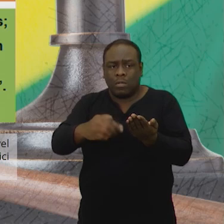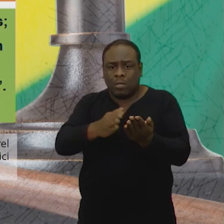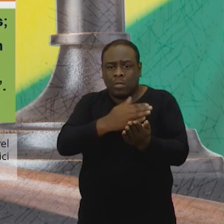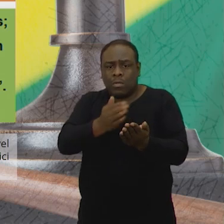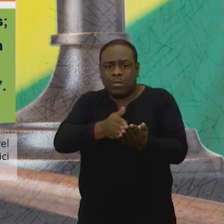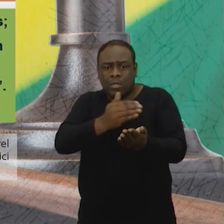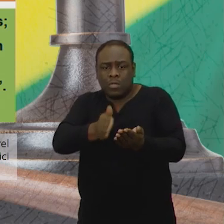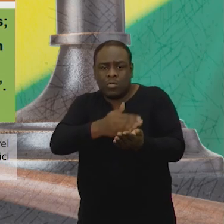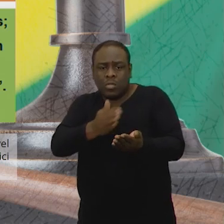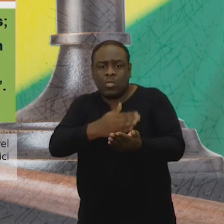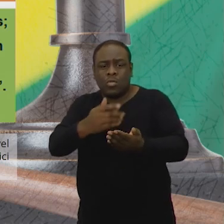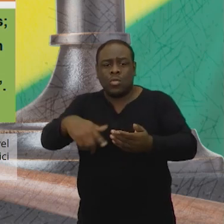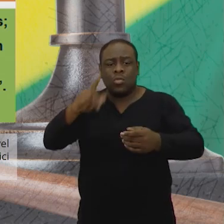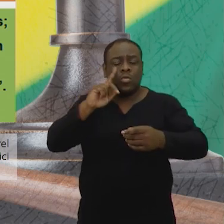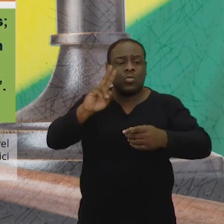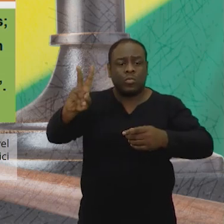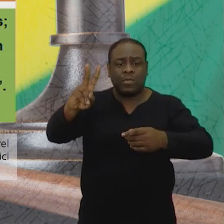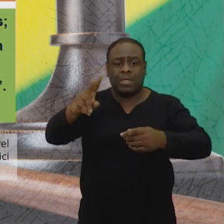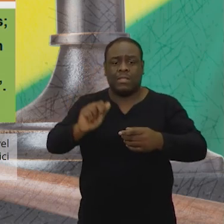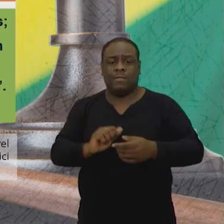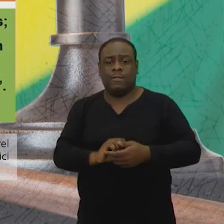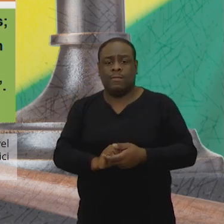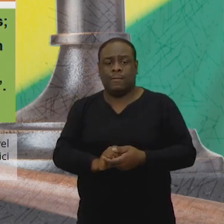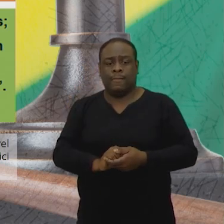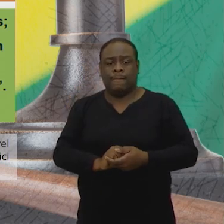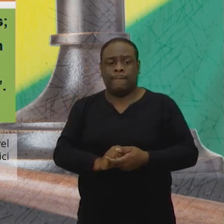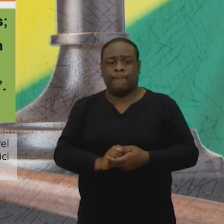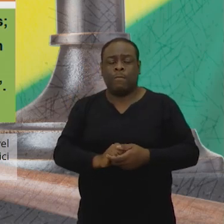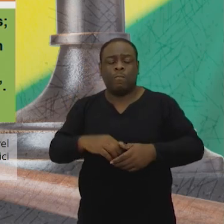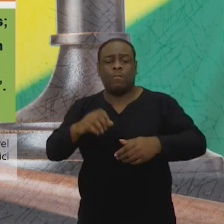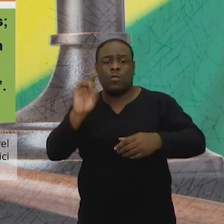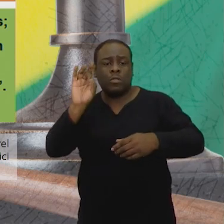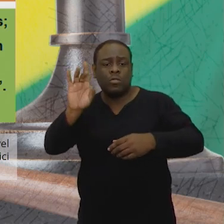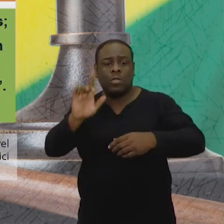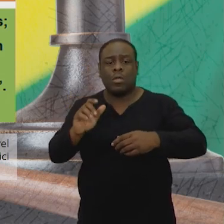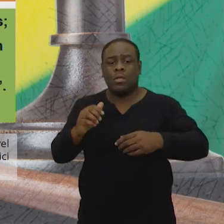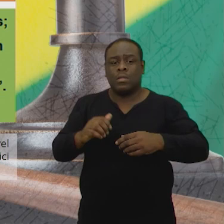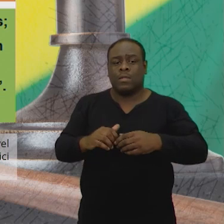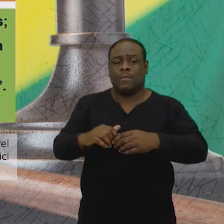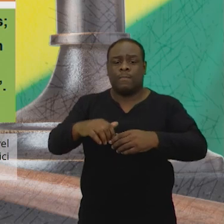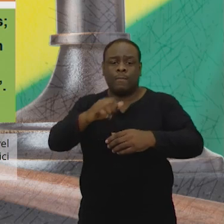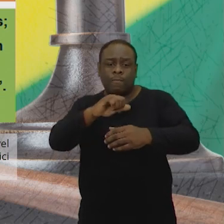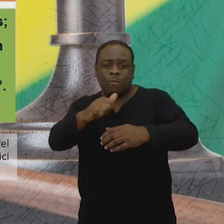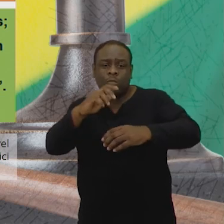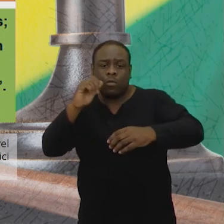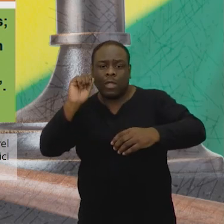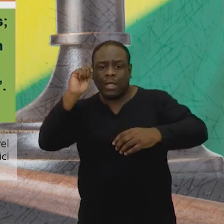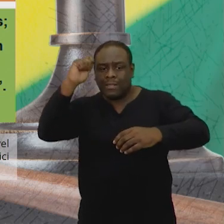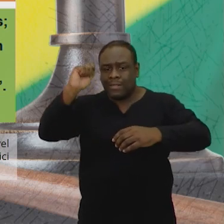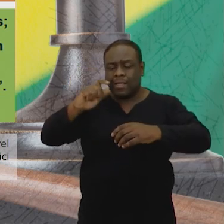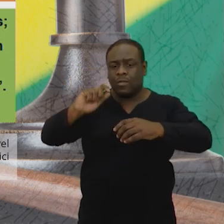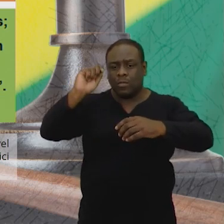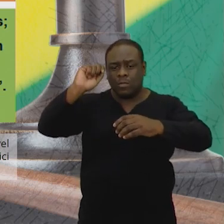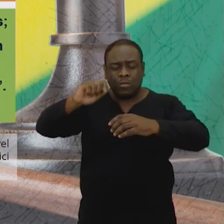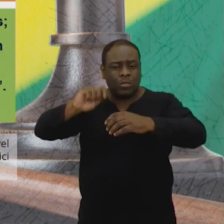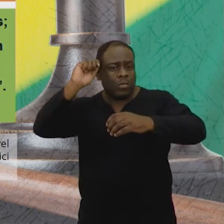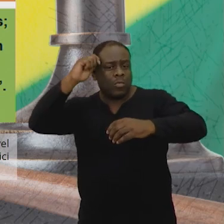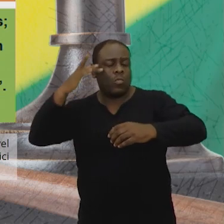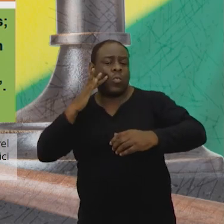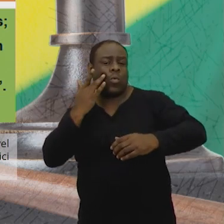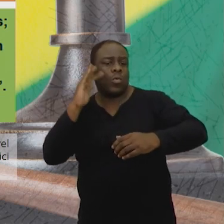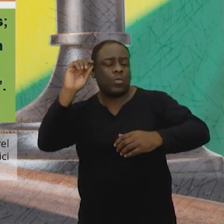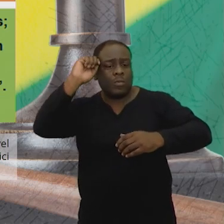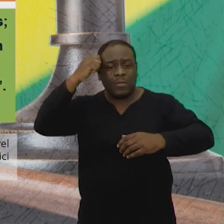página 3. A gente está utilizando aqui todo o Caderno do Aluno. Então, olha só, a Célia de Ouro Preto do